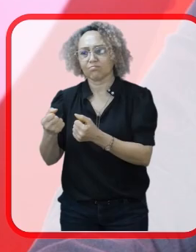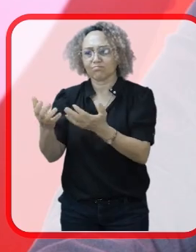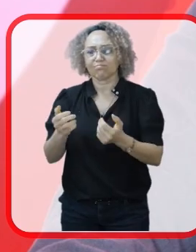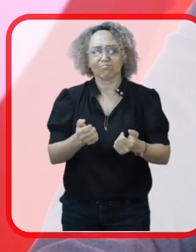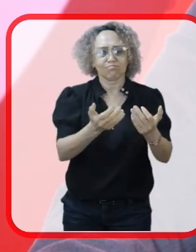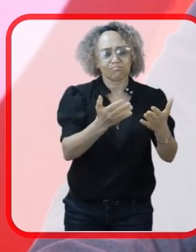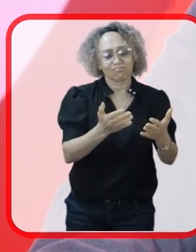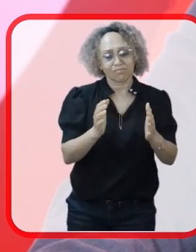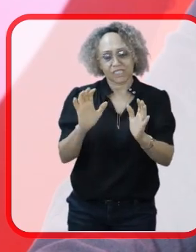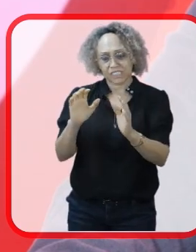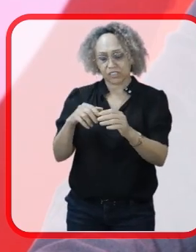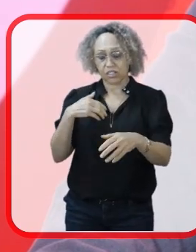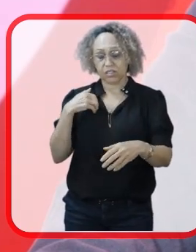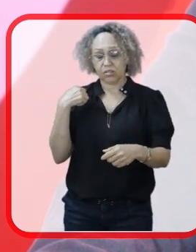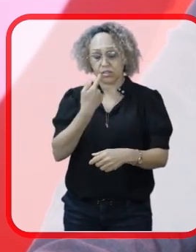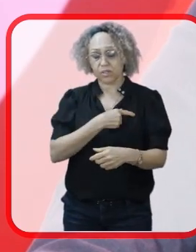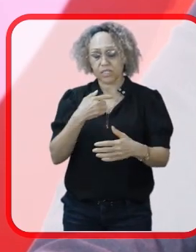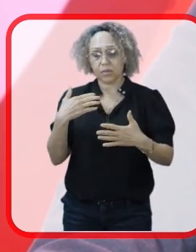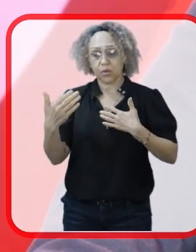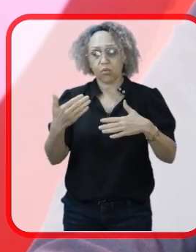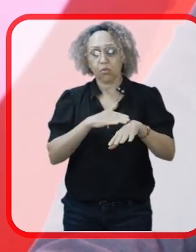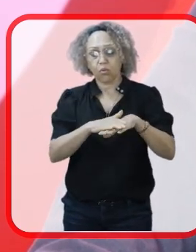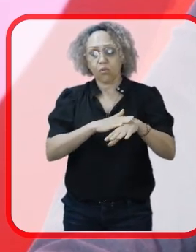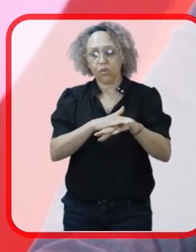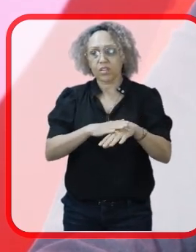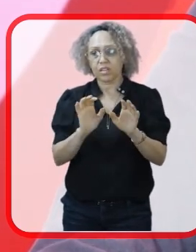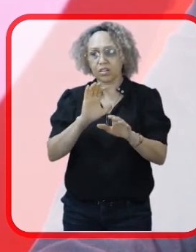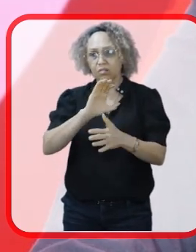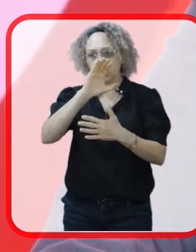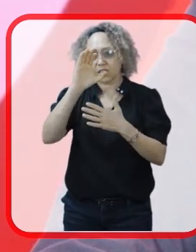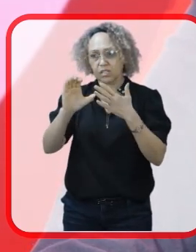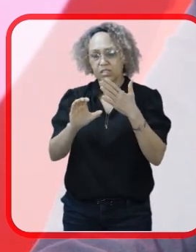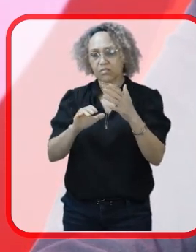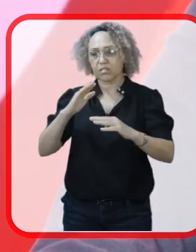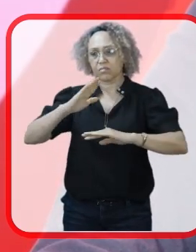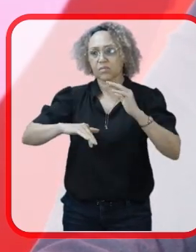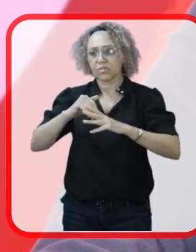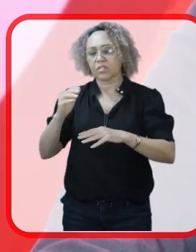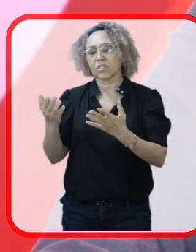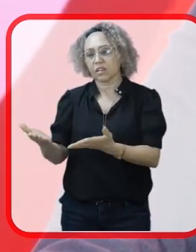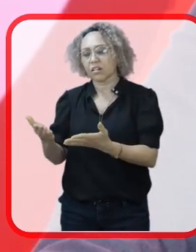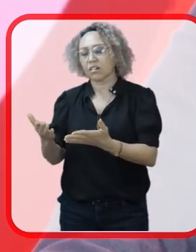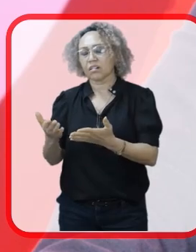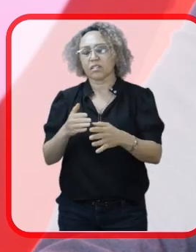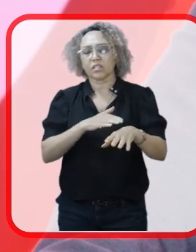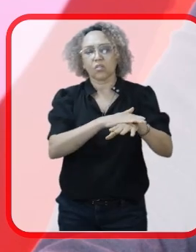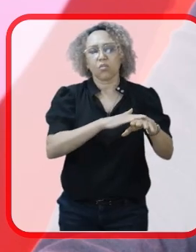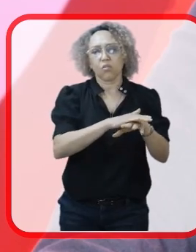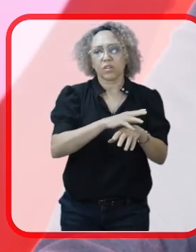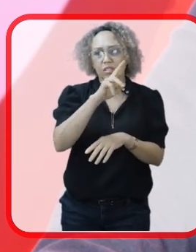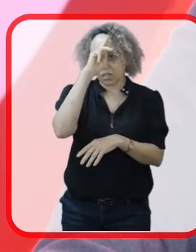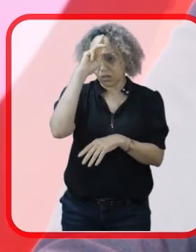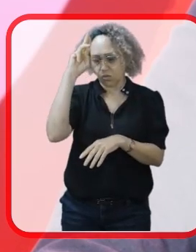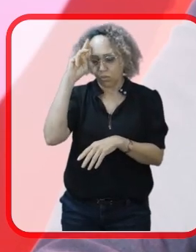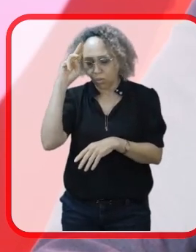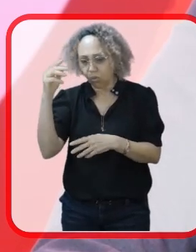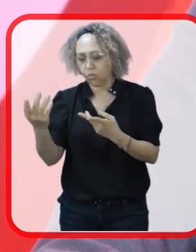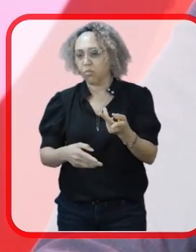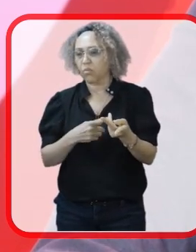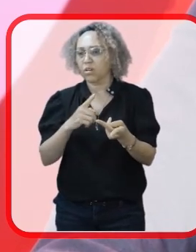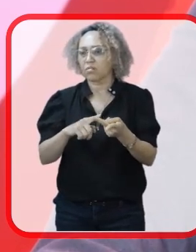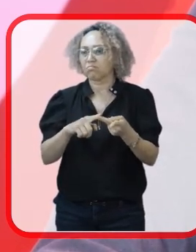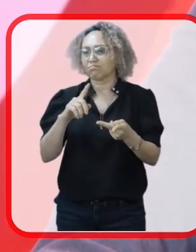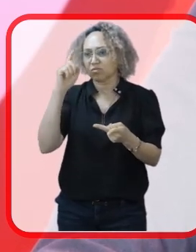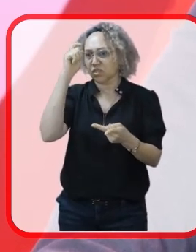Da mesma forma, nós temos dificuldades de dialogar com os motoristas de aplicativos, da mesma forma que nós temos dificuldades